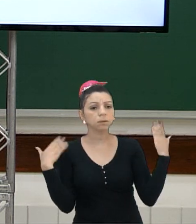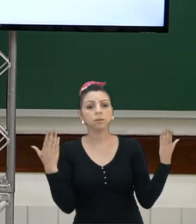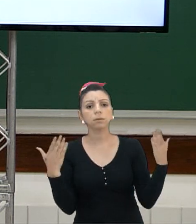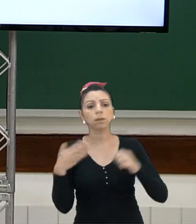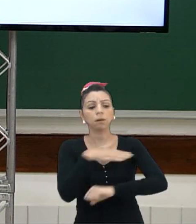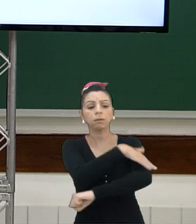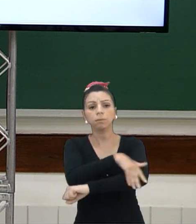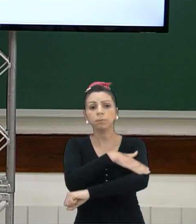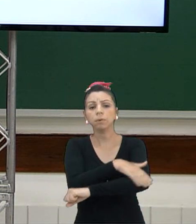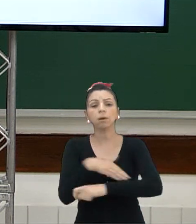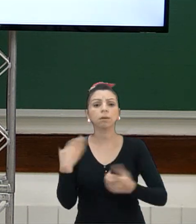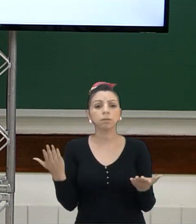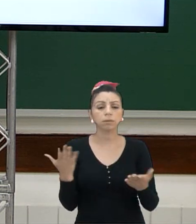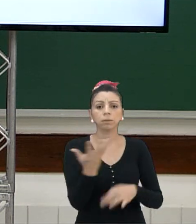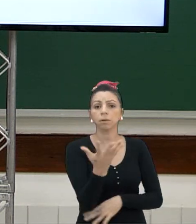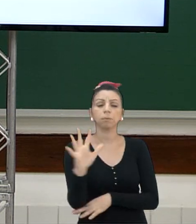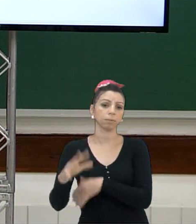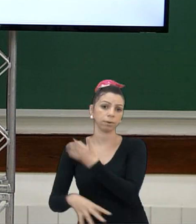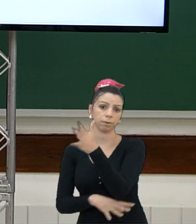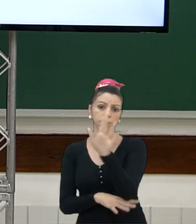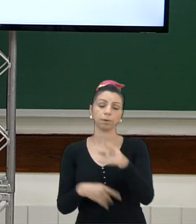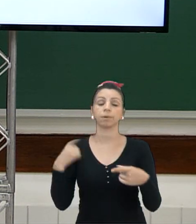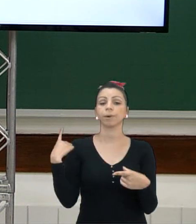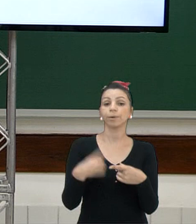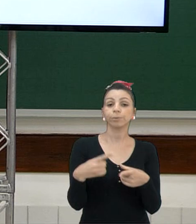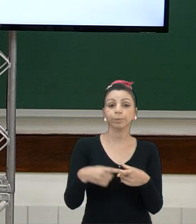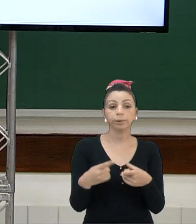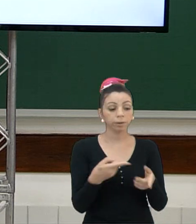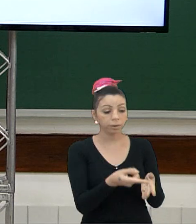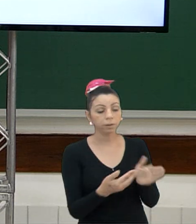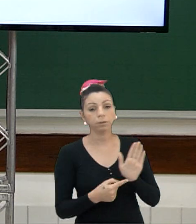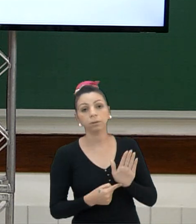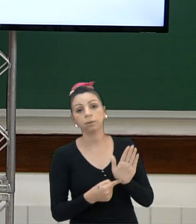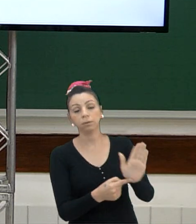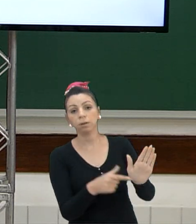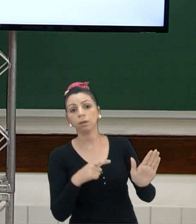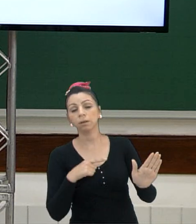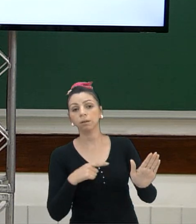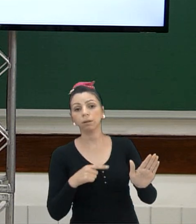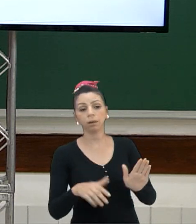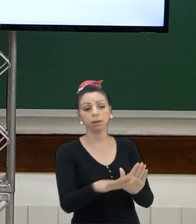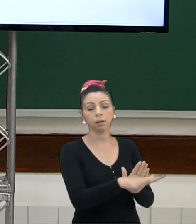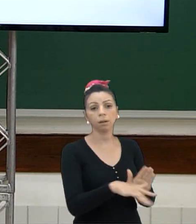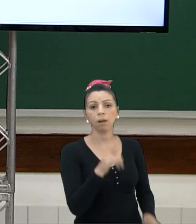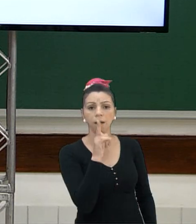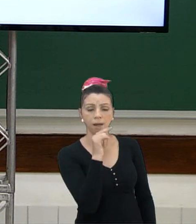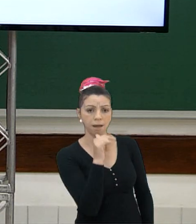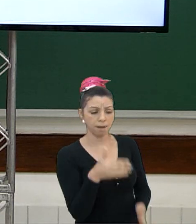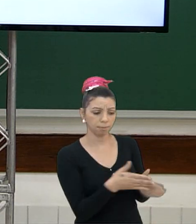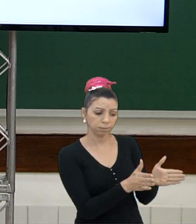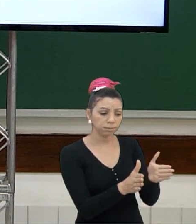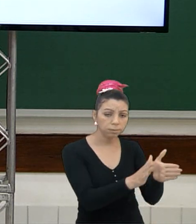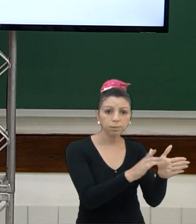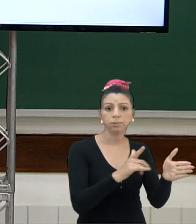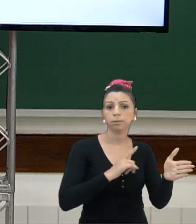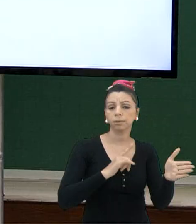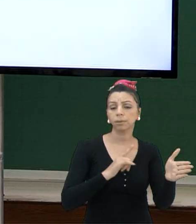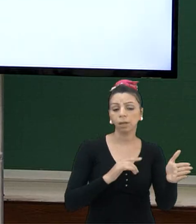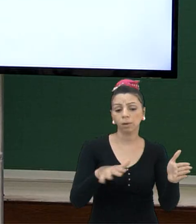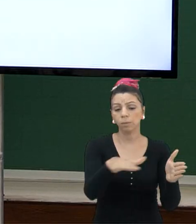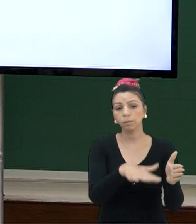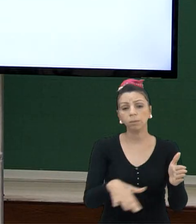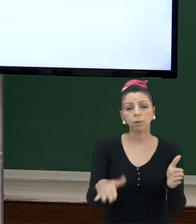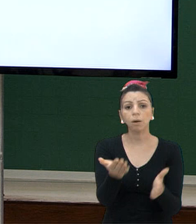interessante? Então, você vai dizer porque o que ele apresenta, se tem lago, se não tem lago, se tem local para as pessoas fazerem